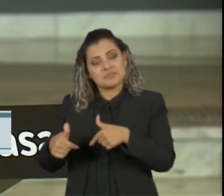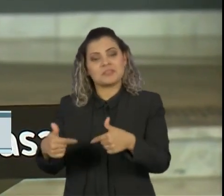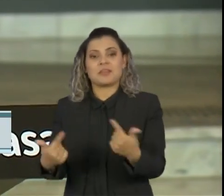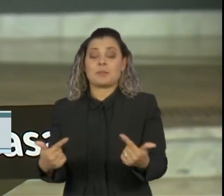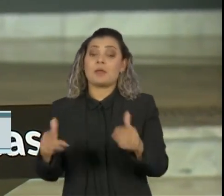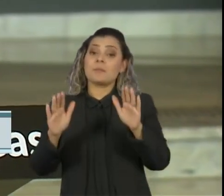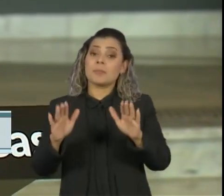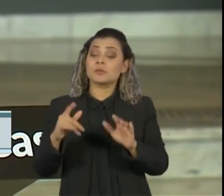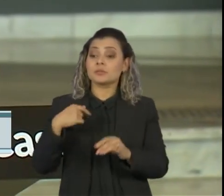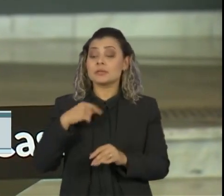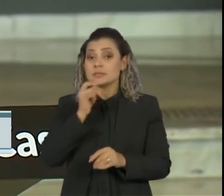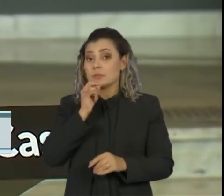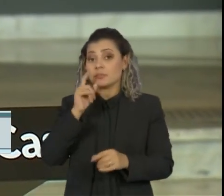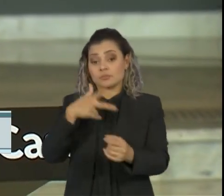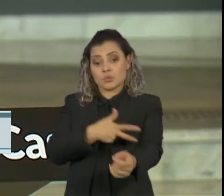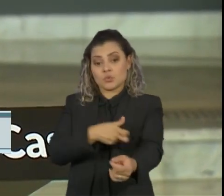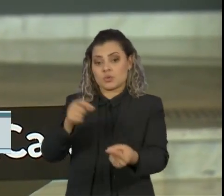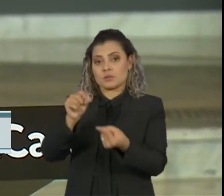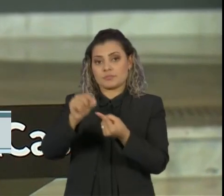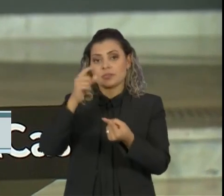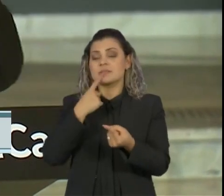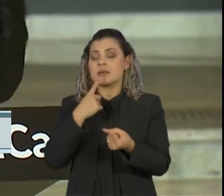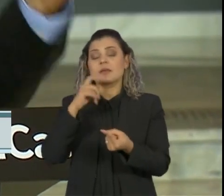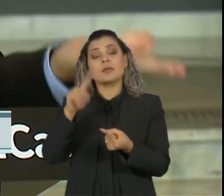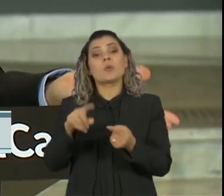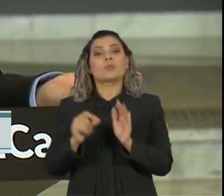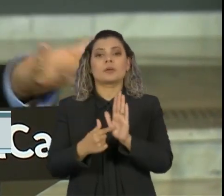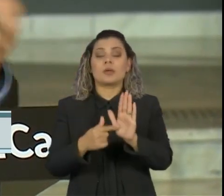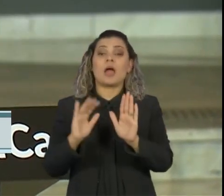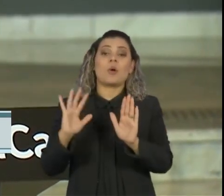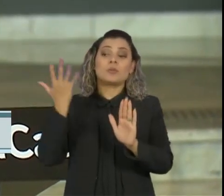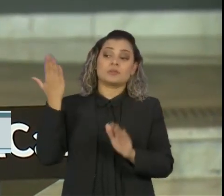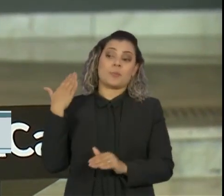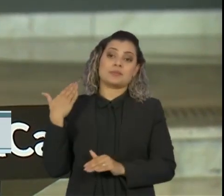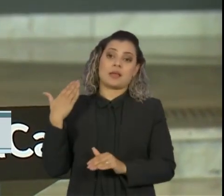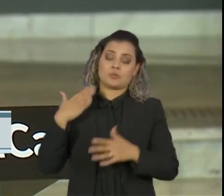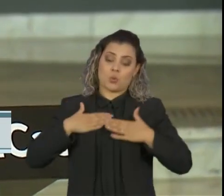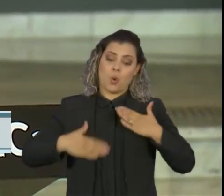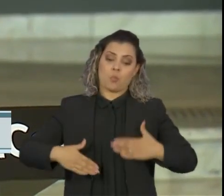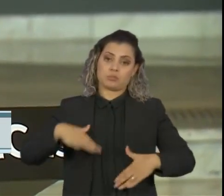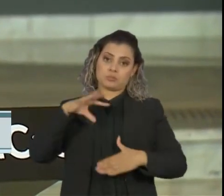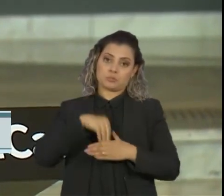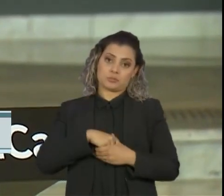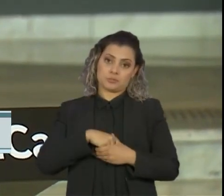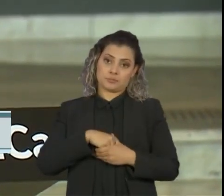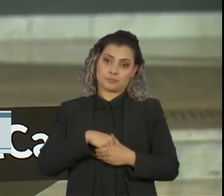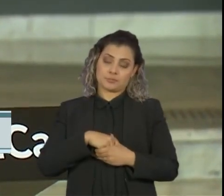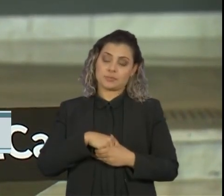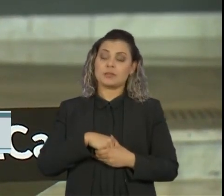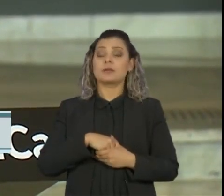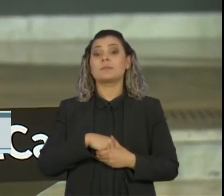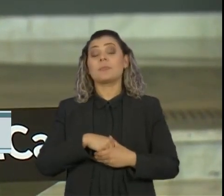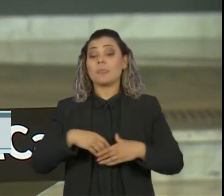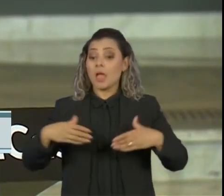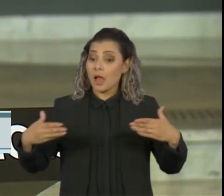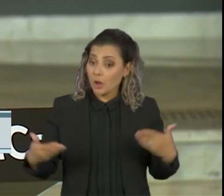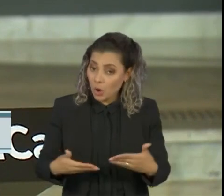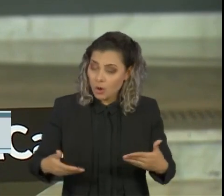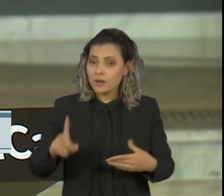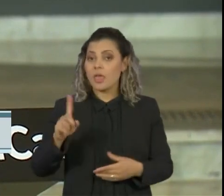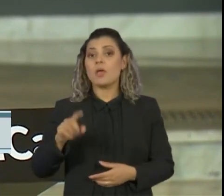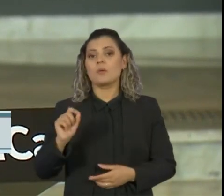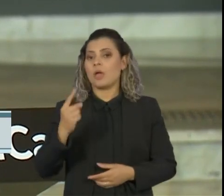mostrei, é uma fotografia do passado. Quer dizer, é o que já aconteceu. A fotografia do momento é